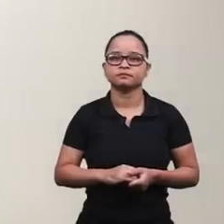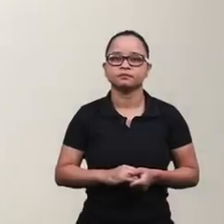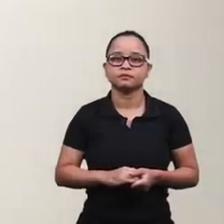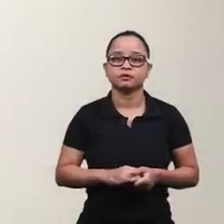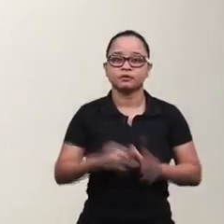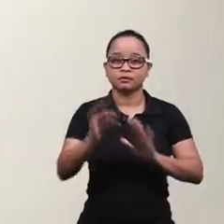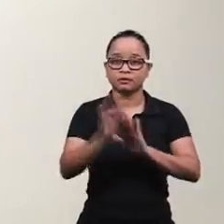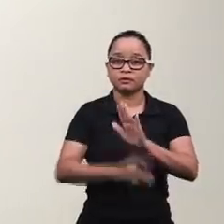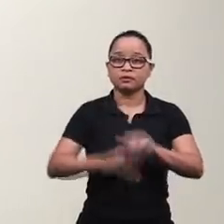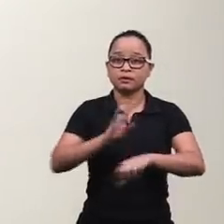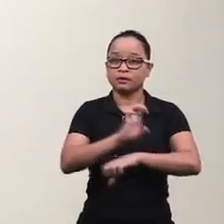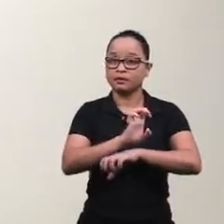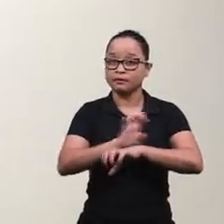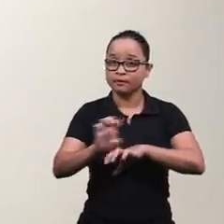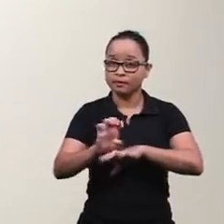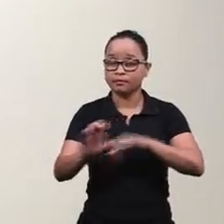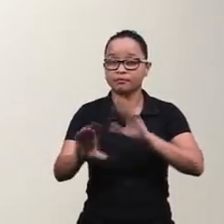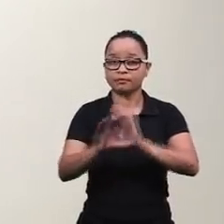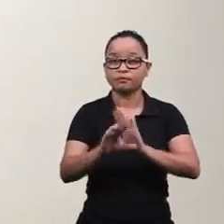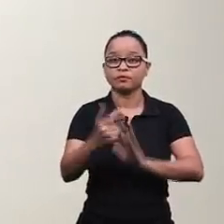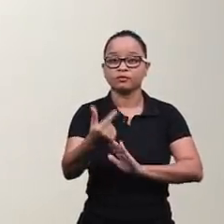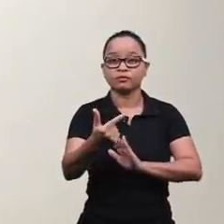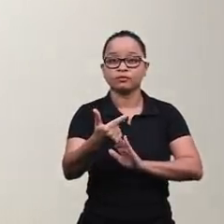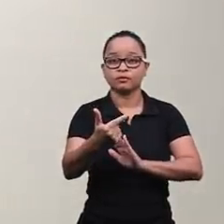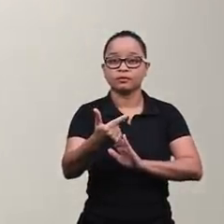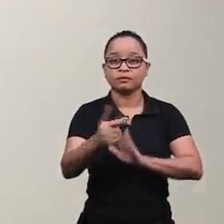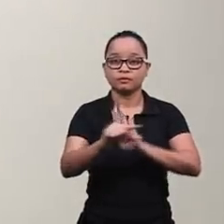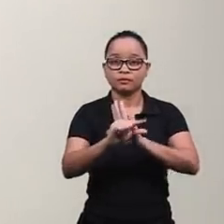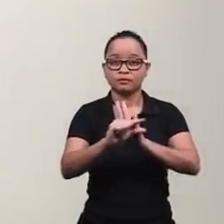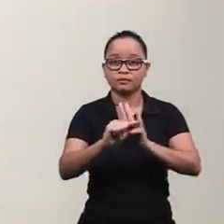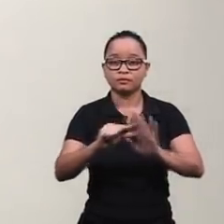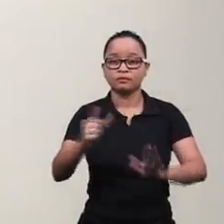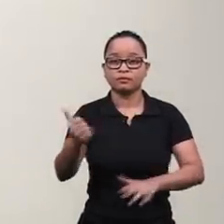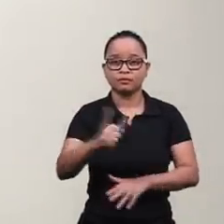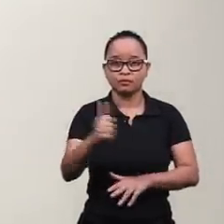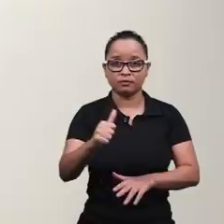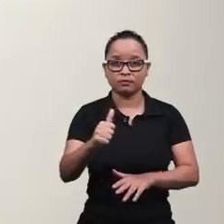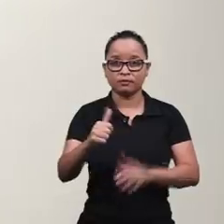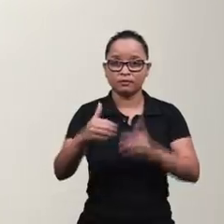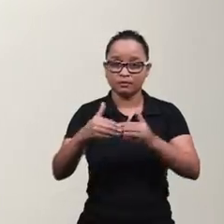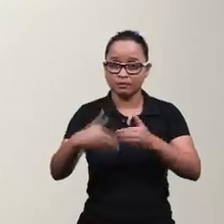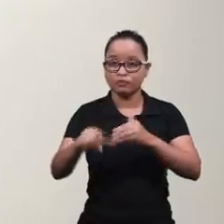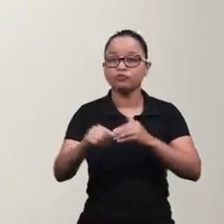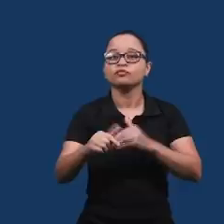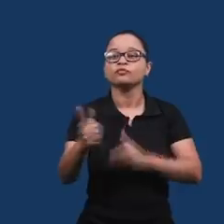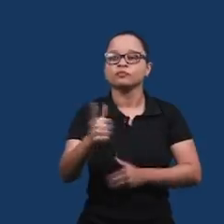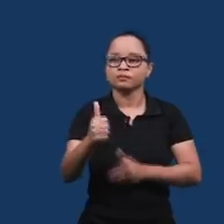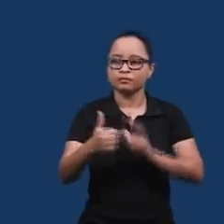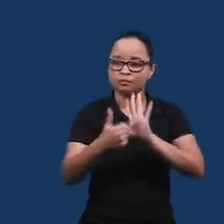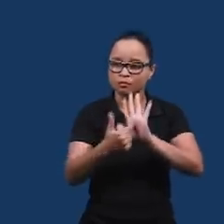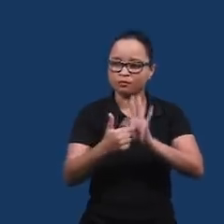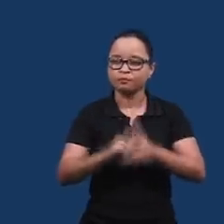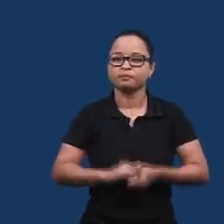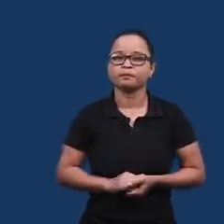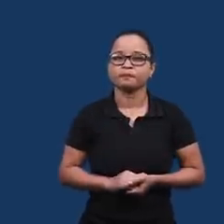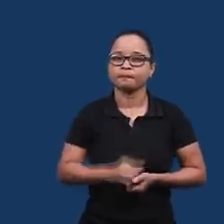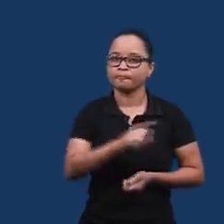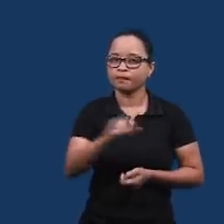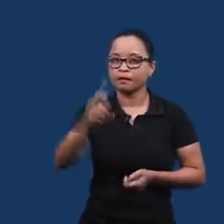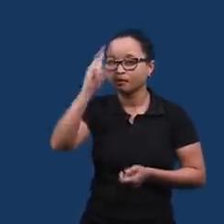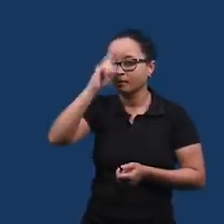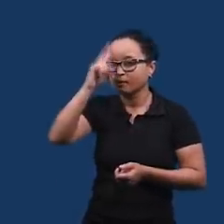na carta aos Efésios no capítulo 2 no Versículo 11 a partir dos 11 que diz assim